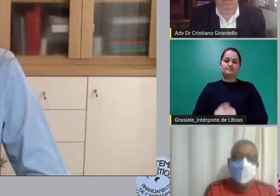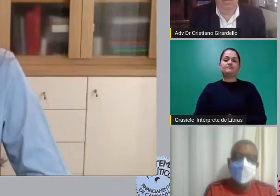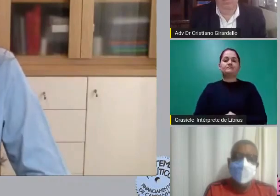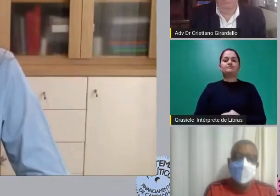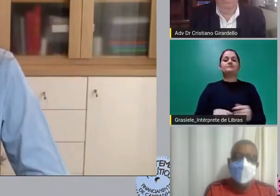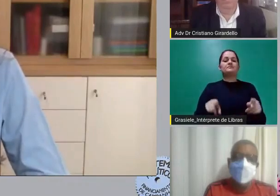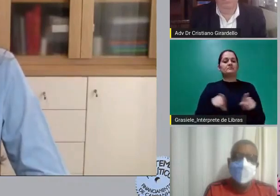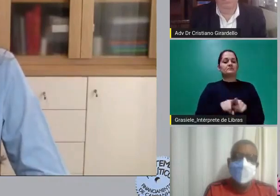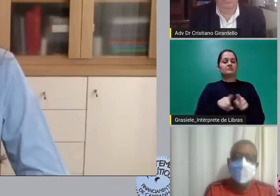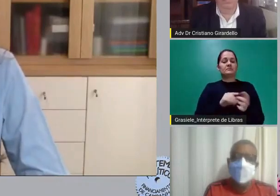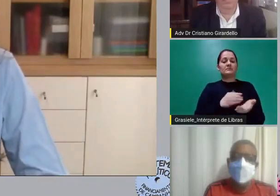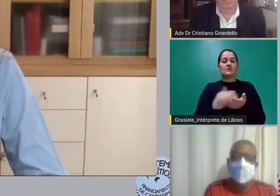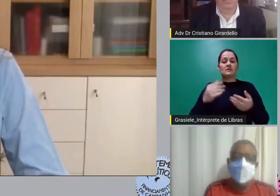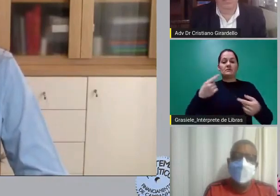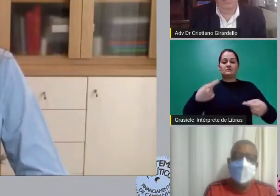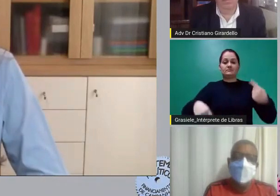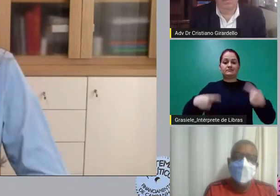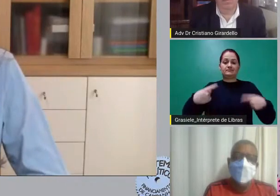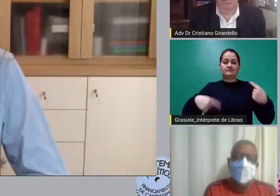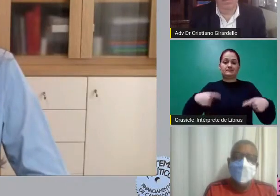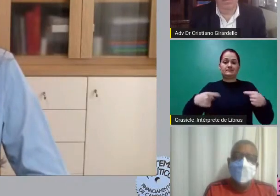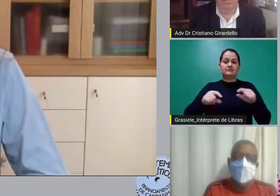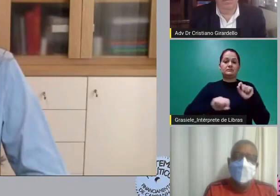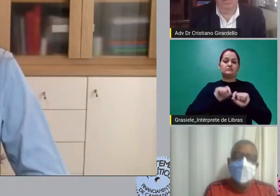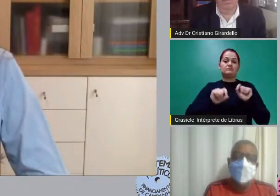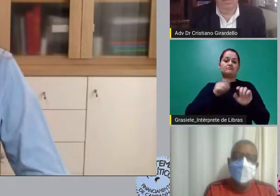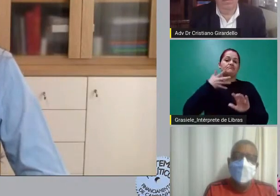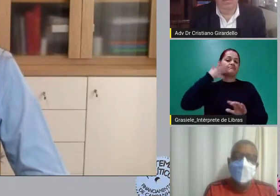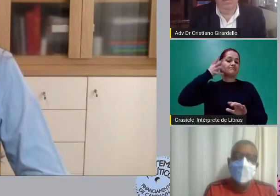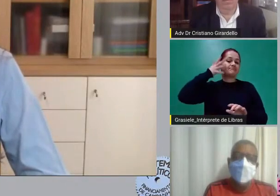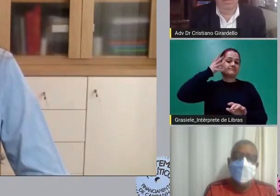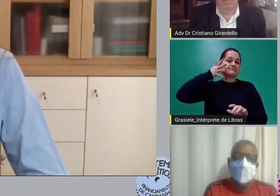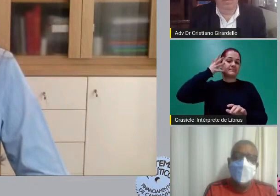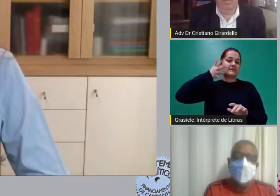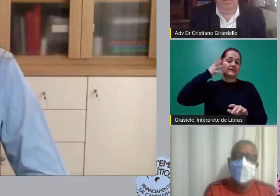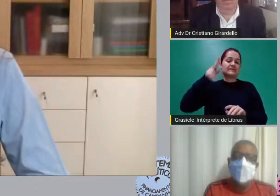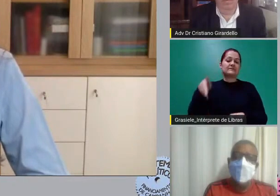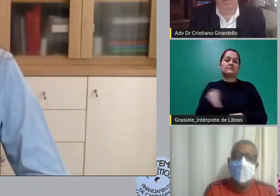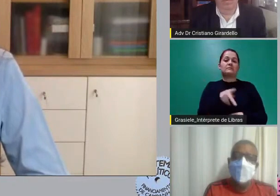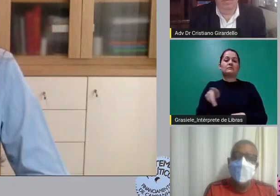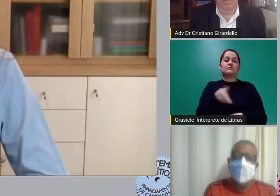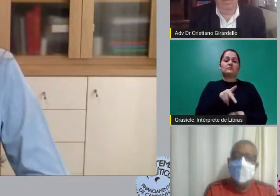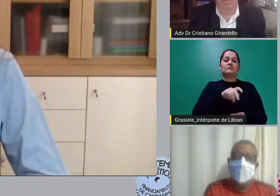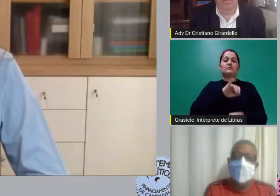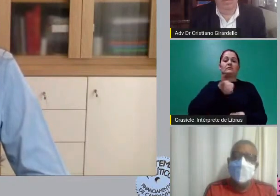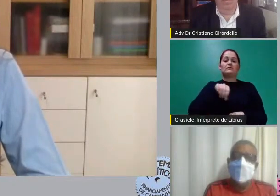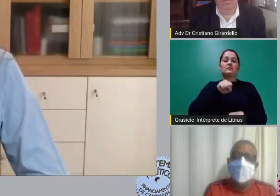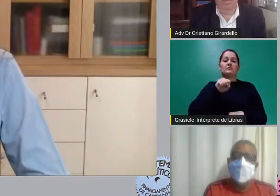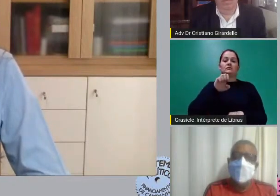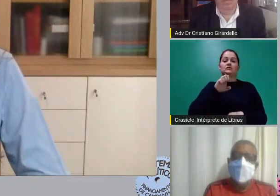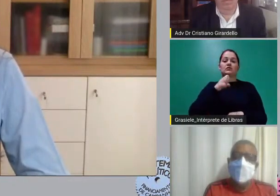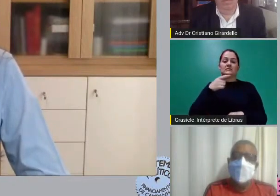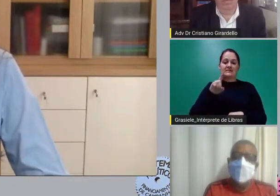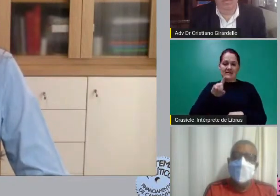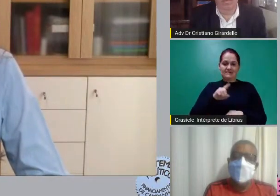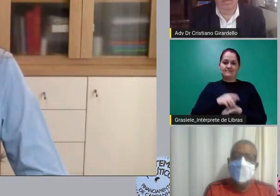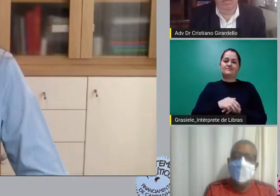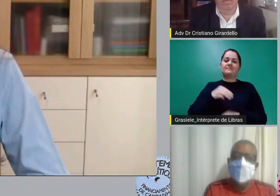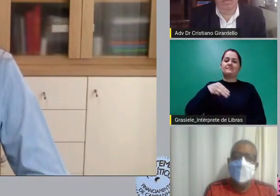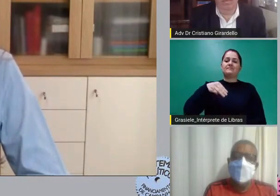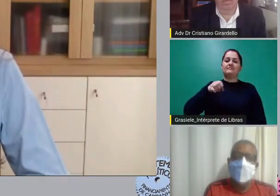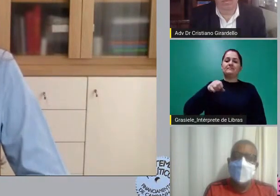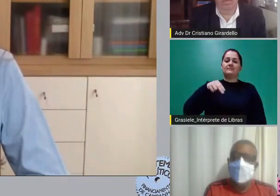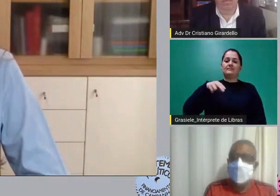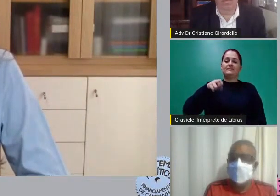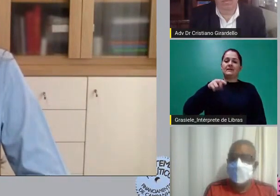Vamos iniciar o debate com a palestra do nosso querido professor José Menezes Gomes, que